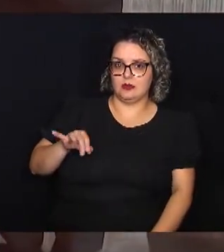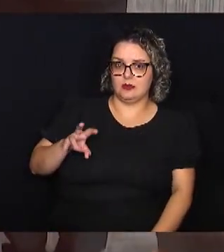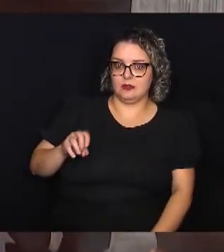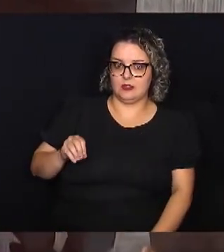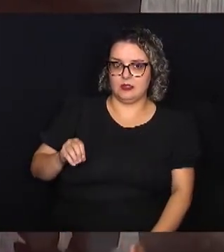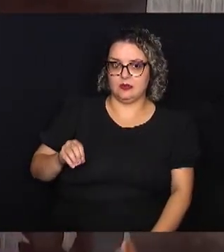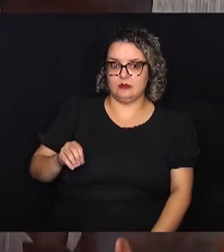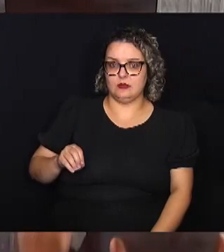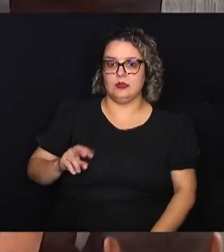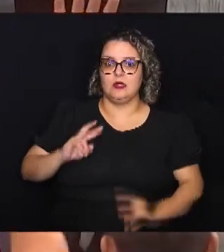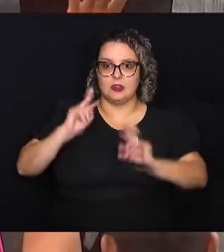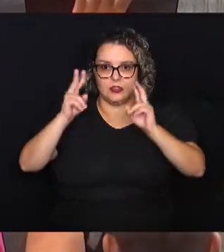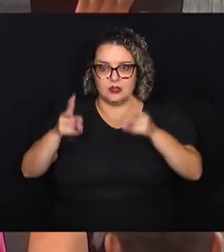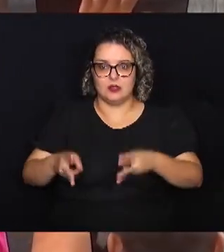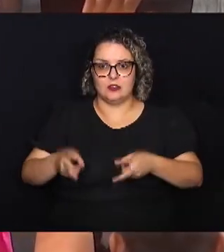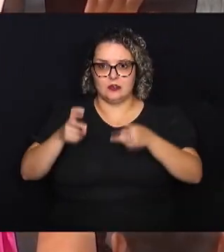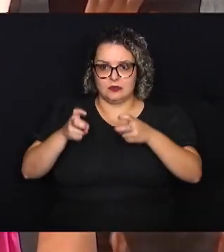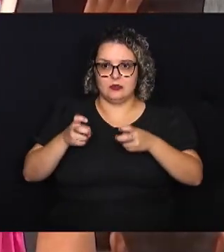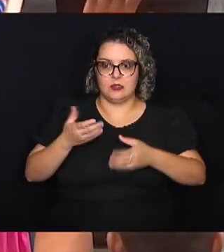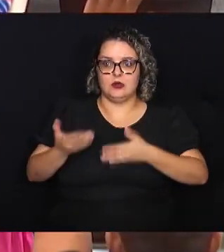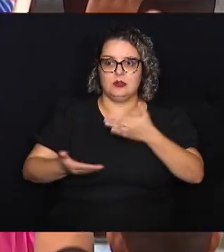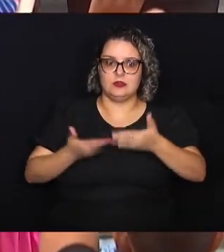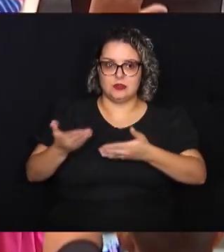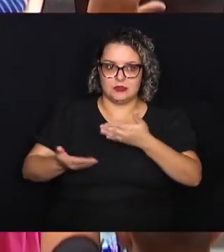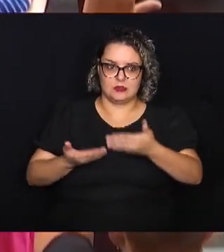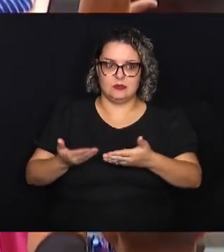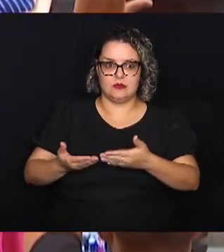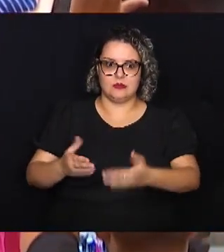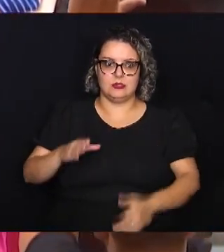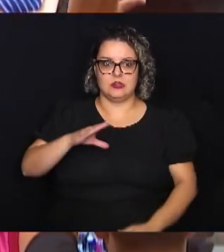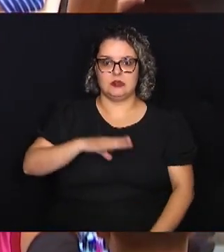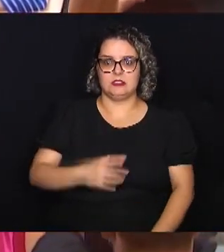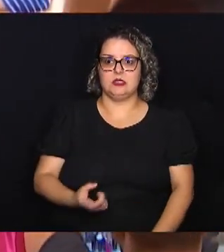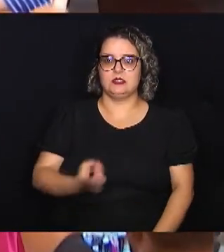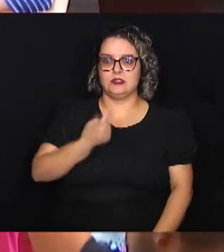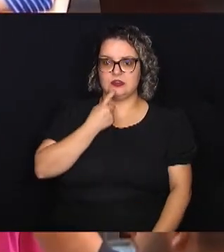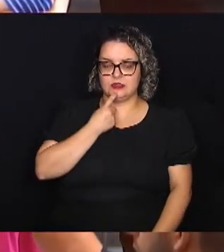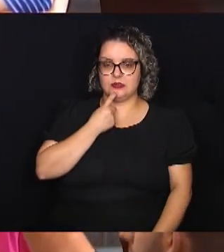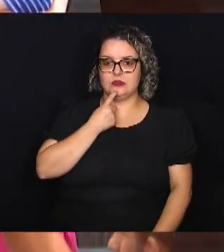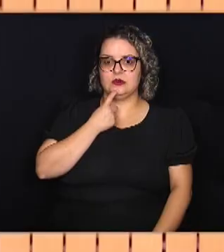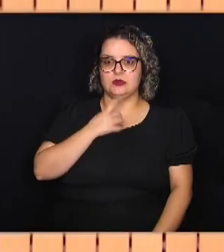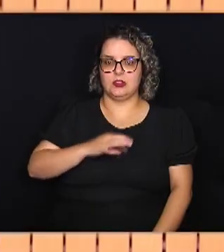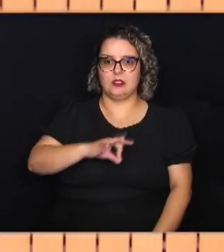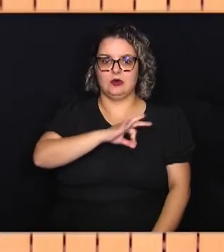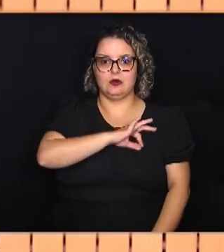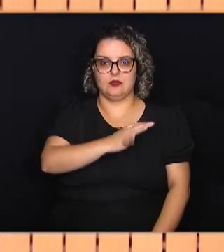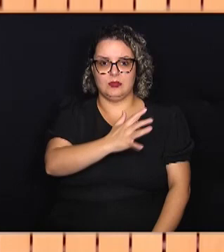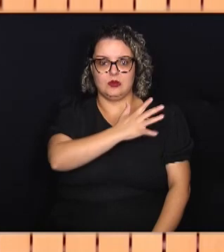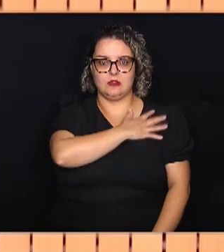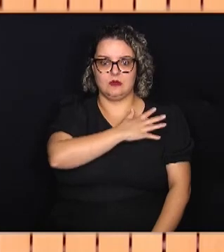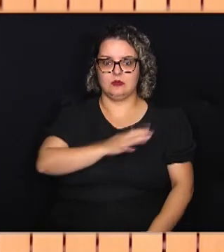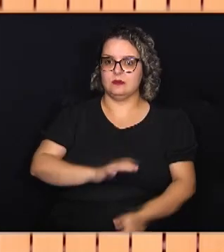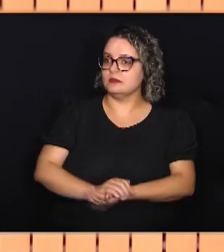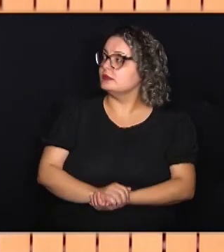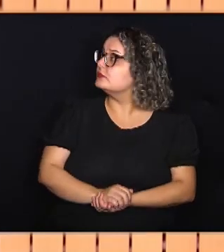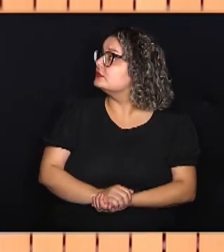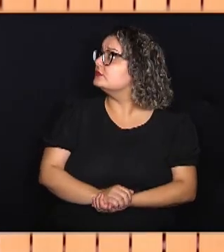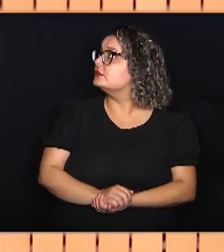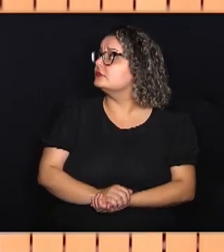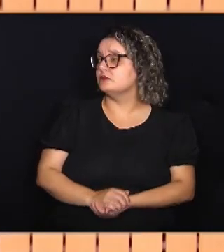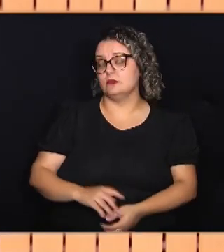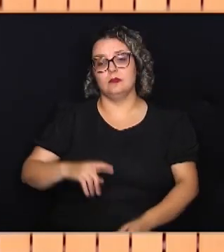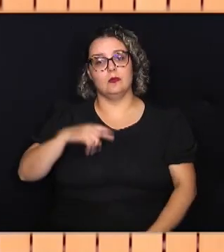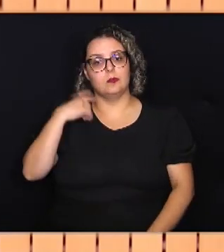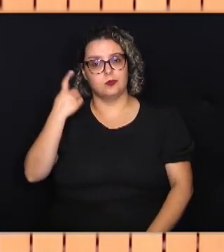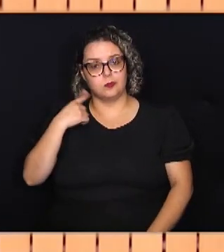em reconhecimento aos serviços prestados à cidade de Campinas ao policial militar. Tornei-me advogado. Tive